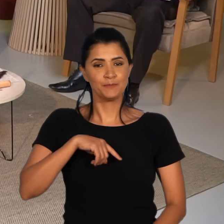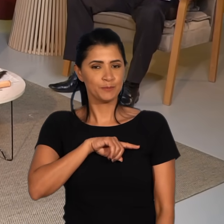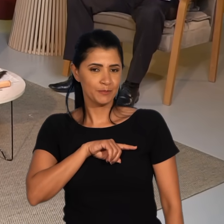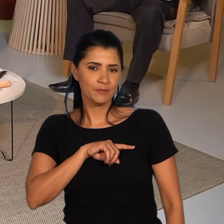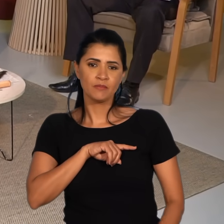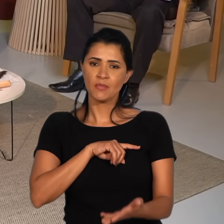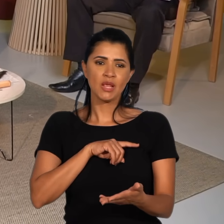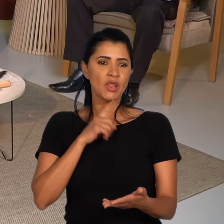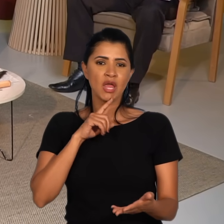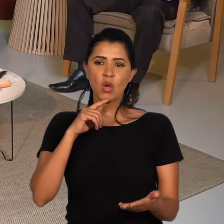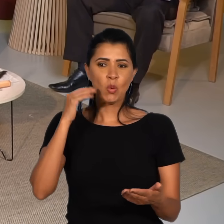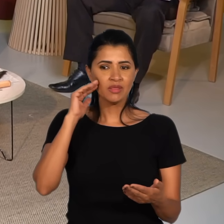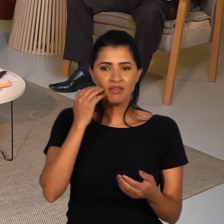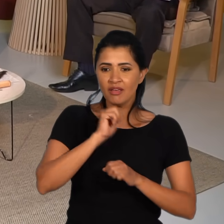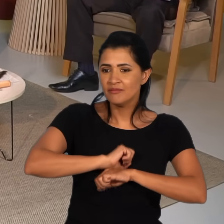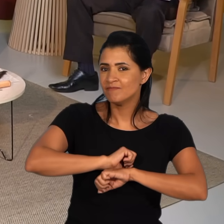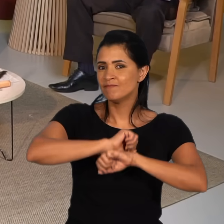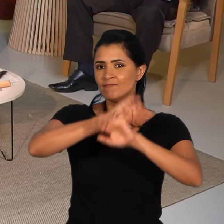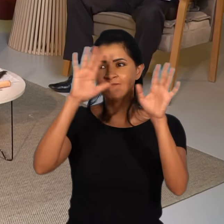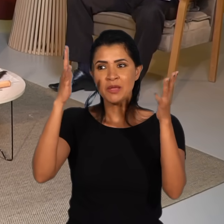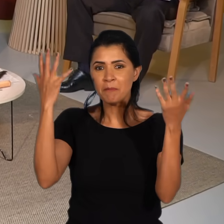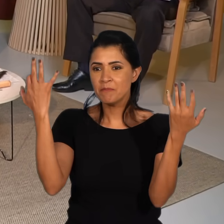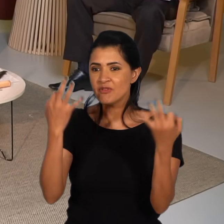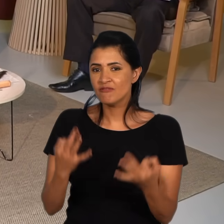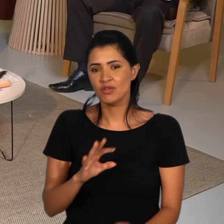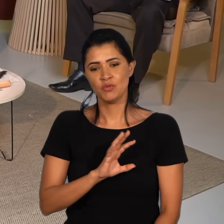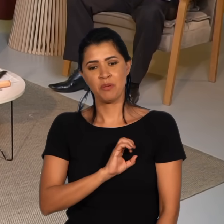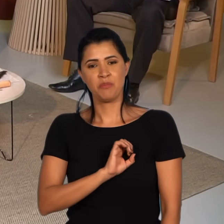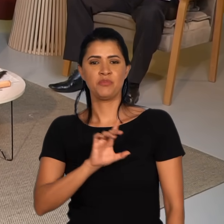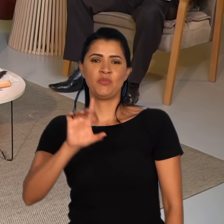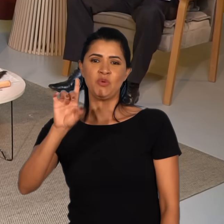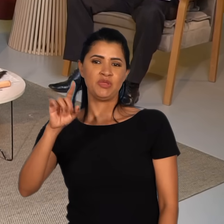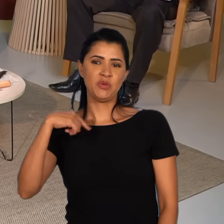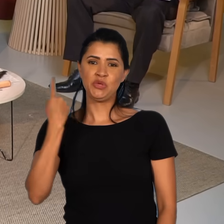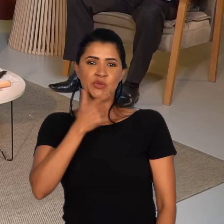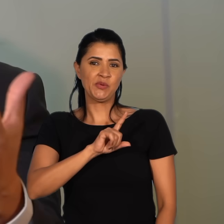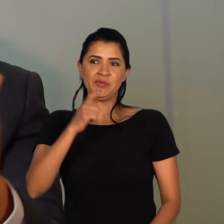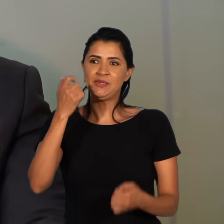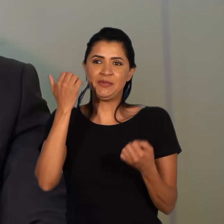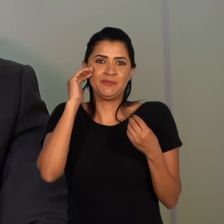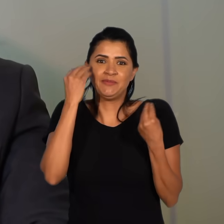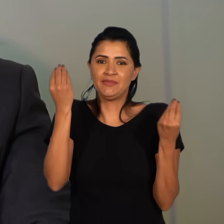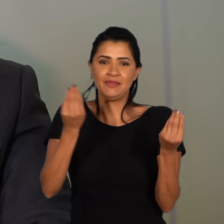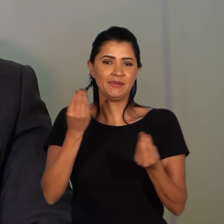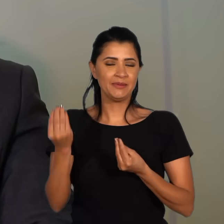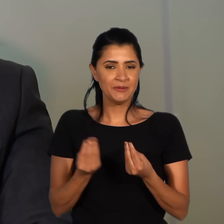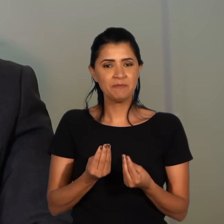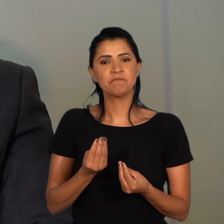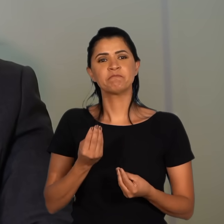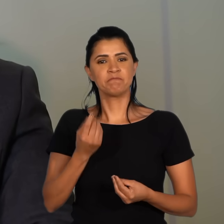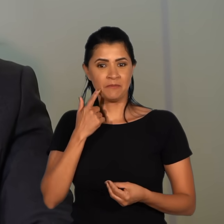eh a gente não compreende o amor de Deus é maravilhoso é algo que tá além da nossa compreensão né